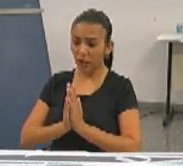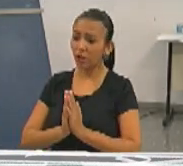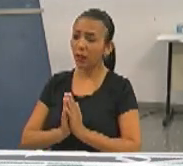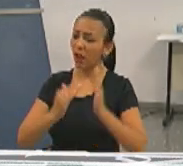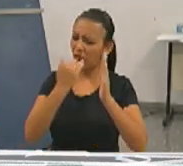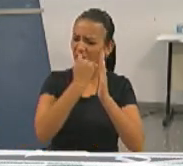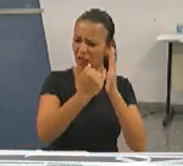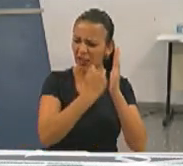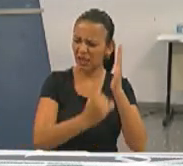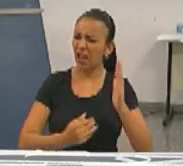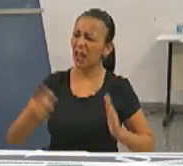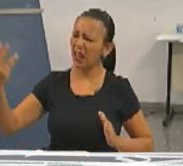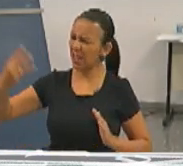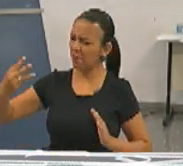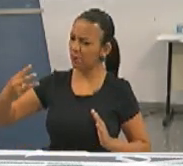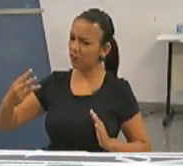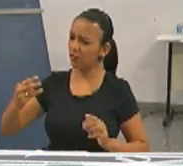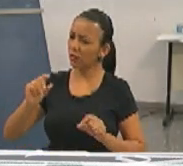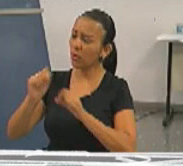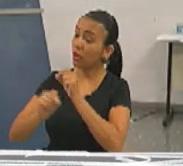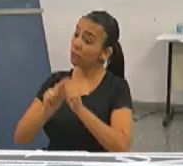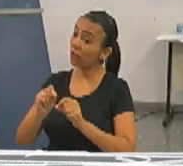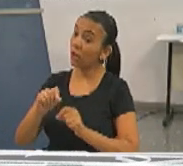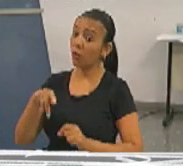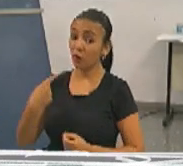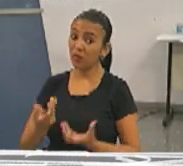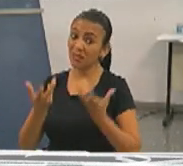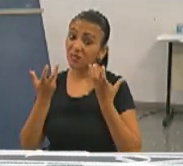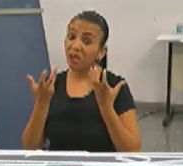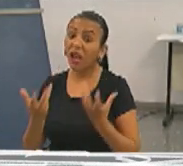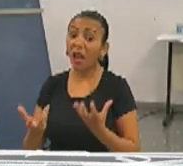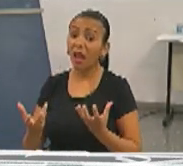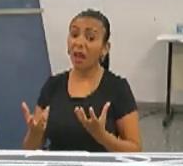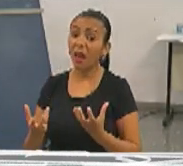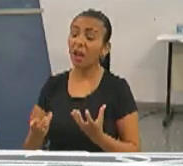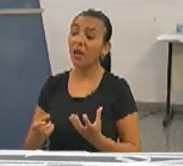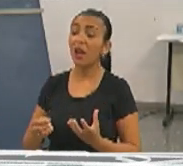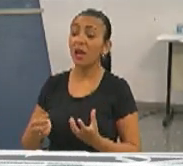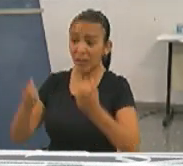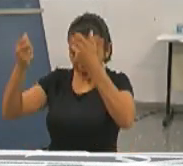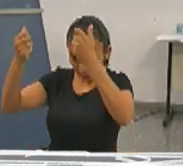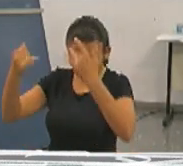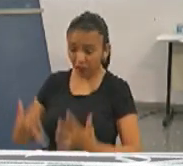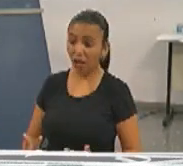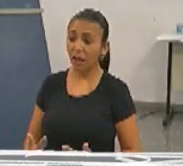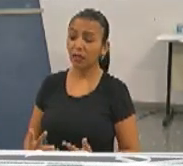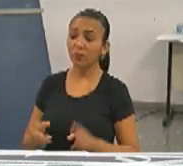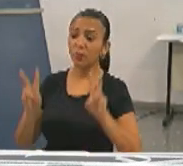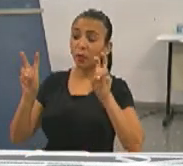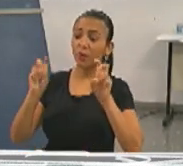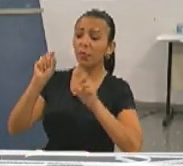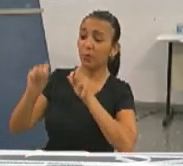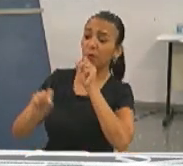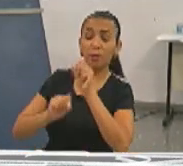tríplice, que é um dos pontos que a gente quer que seja comentado em relação